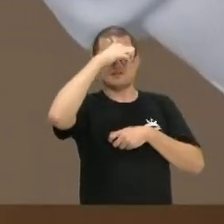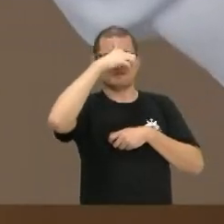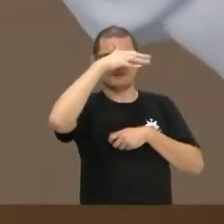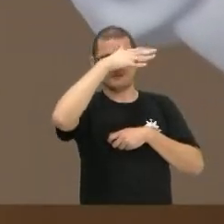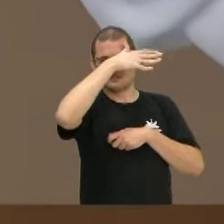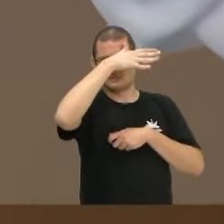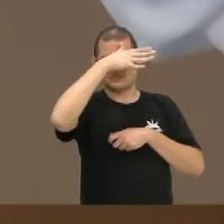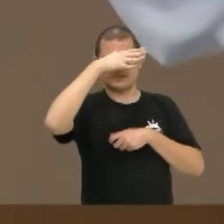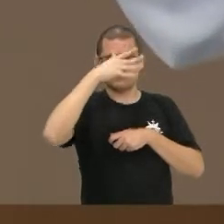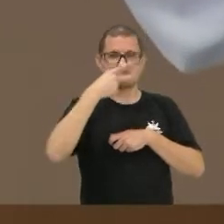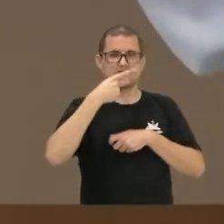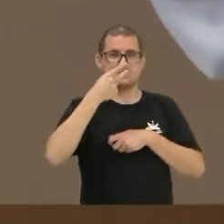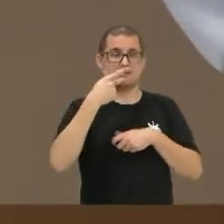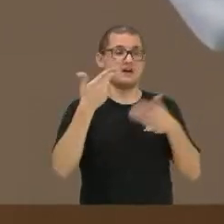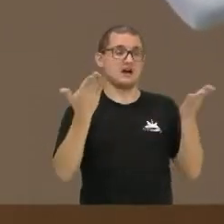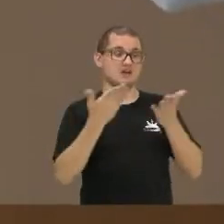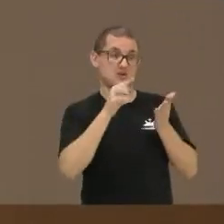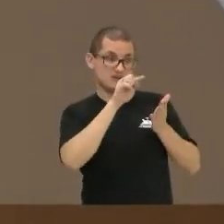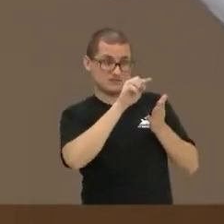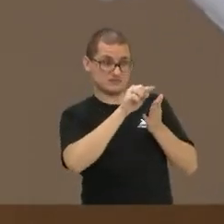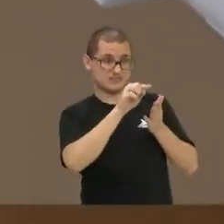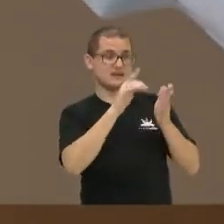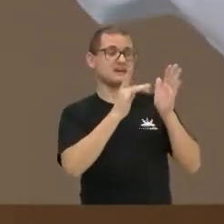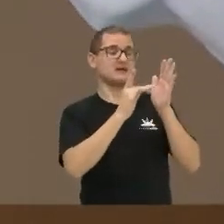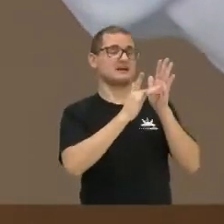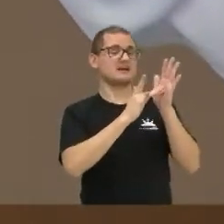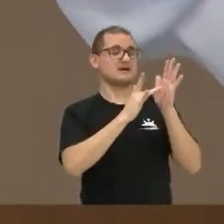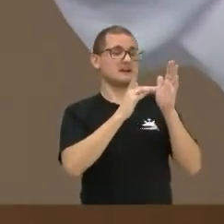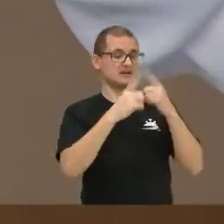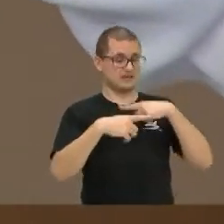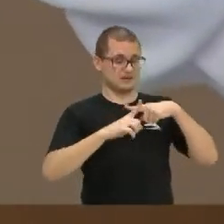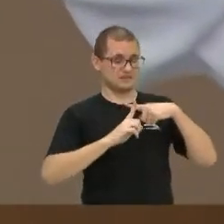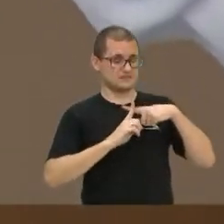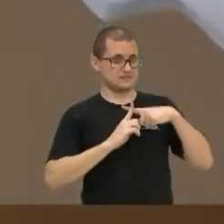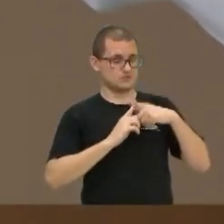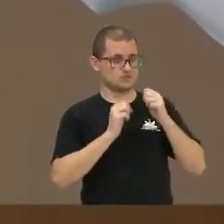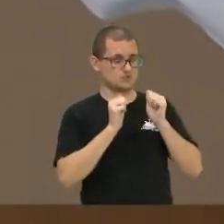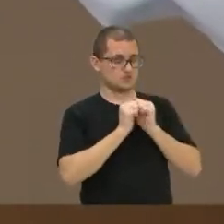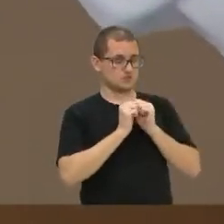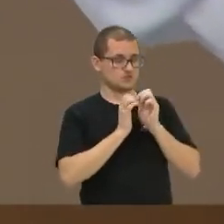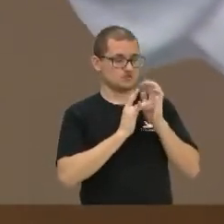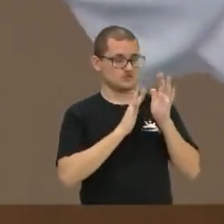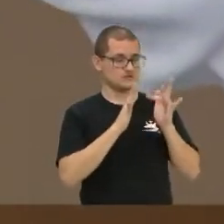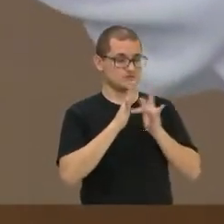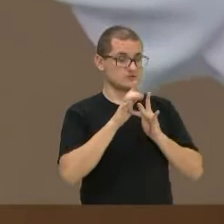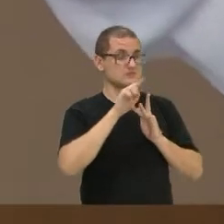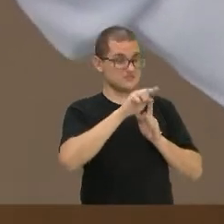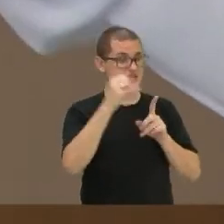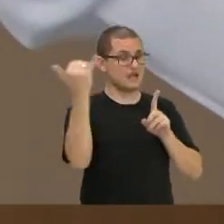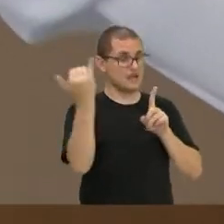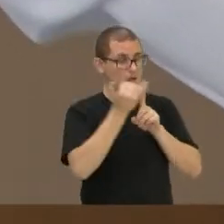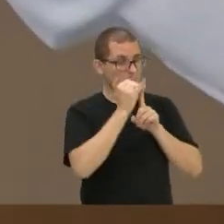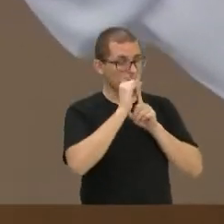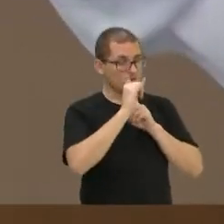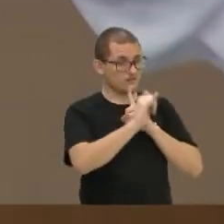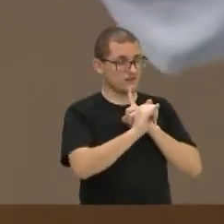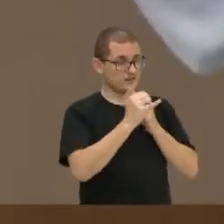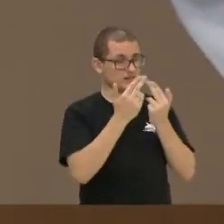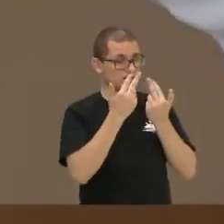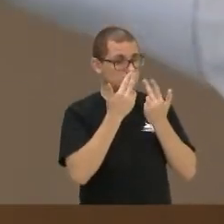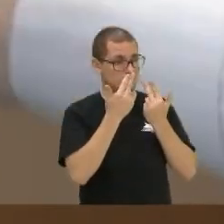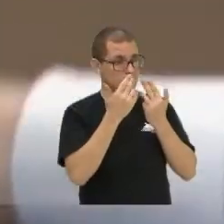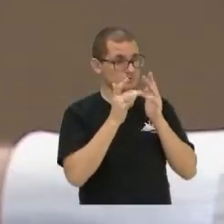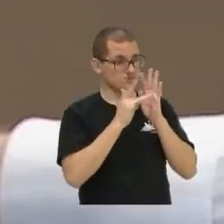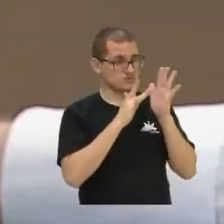cristão com jesus cristo profeta como jesus participa da realeza de jesus